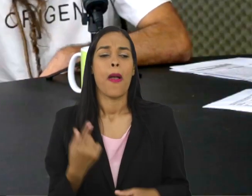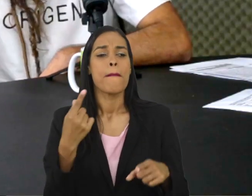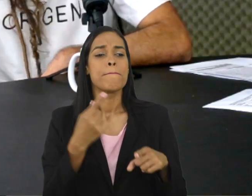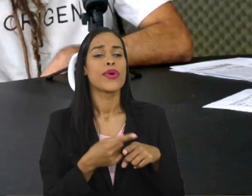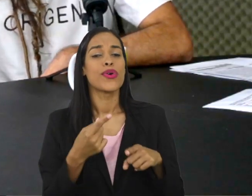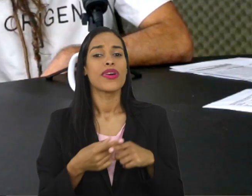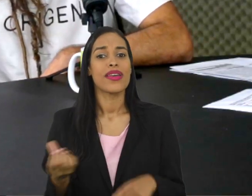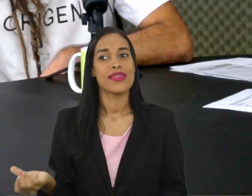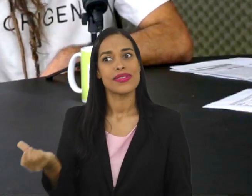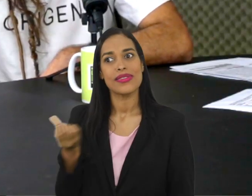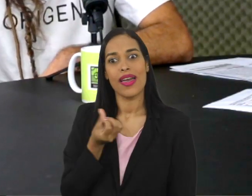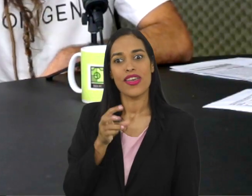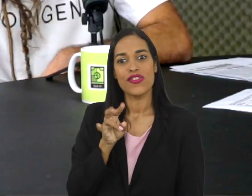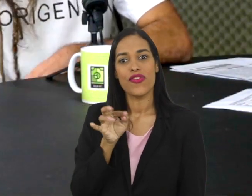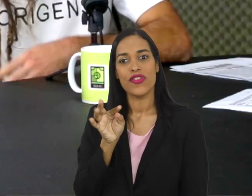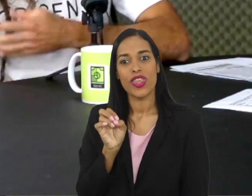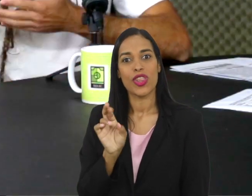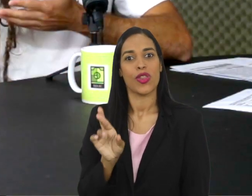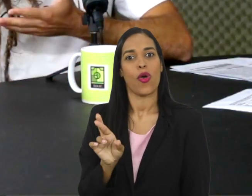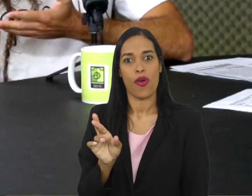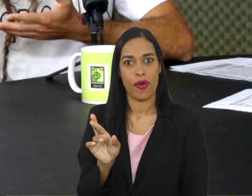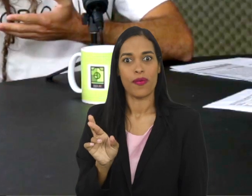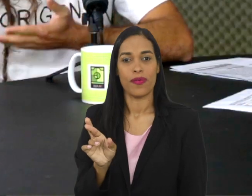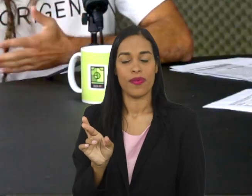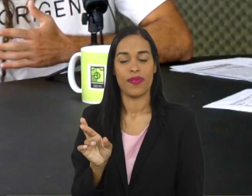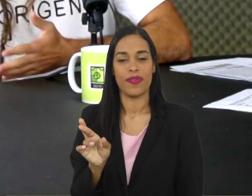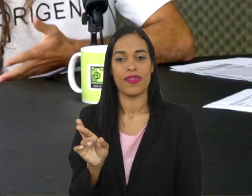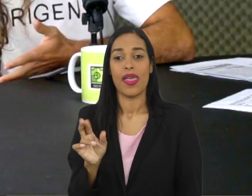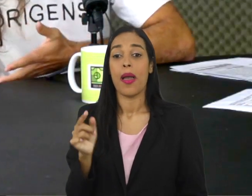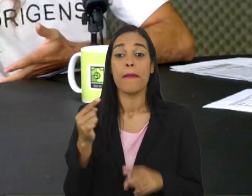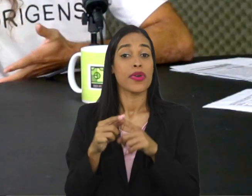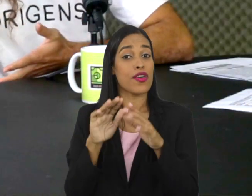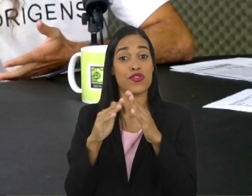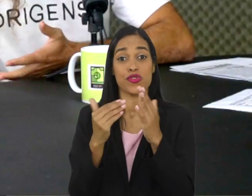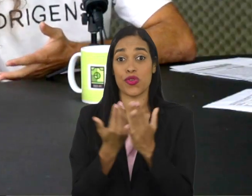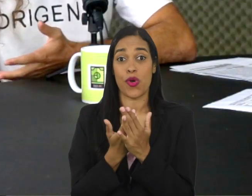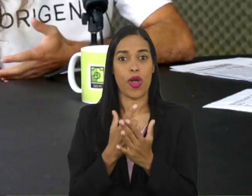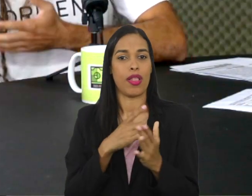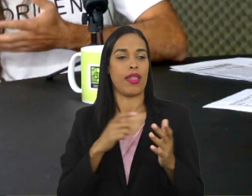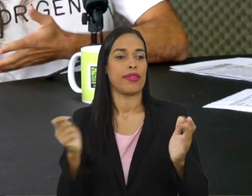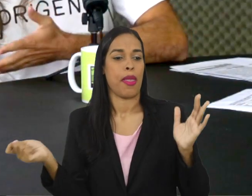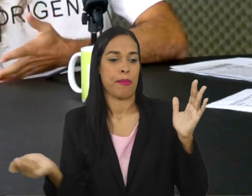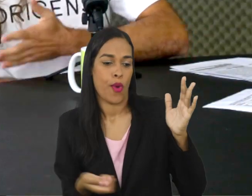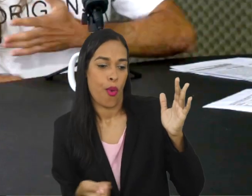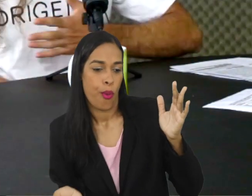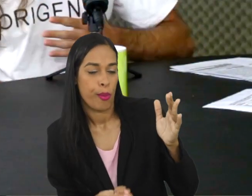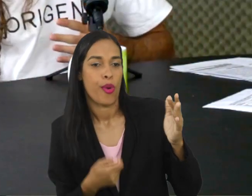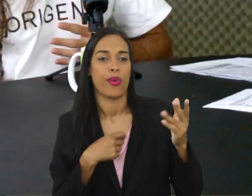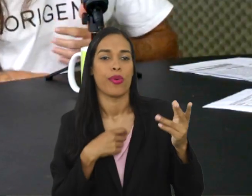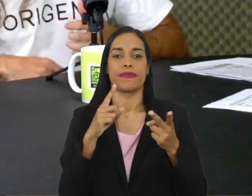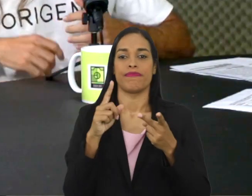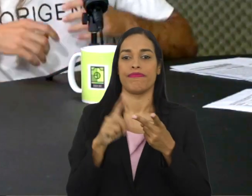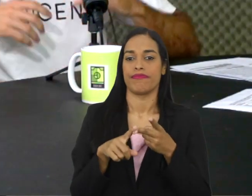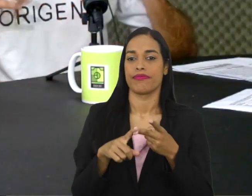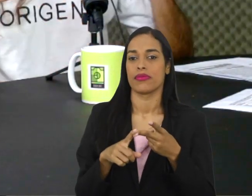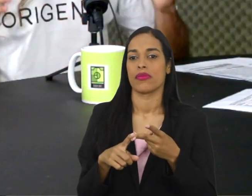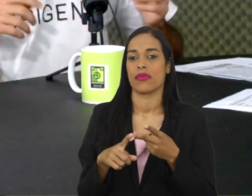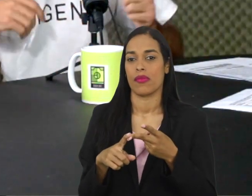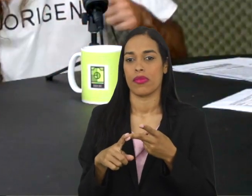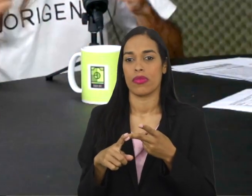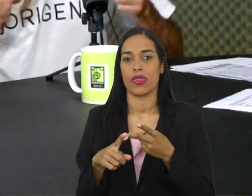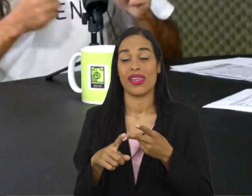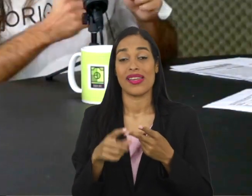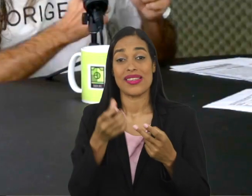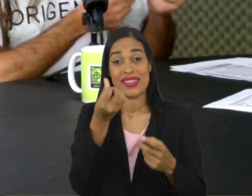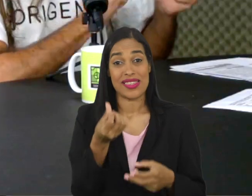Por que 6 alfaias, Vitor? Justamente para poder... Porque a escola não tem alfaia. A escola, ela tem um bumbo, a escola, ela tem enfim, ela